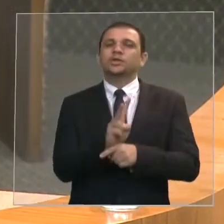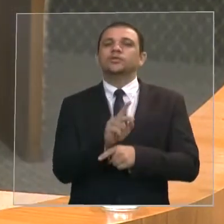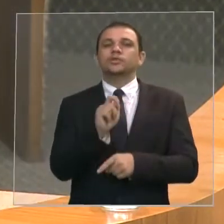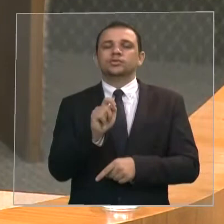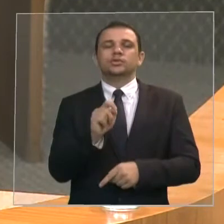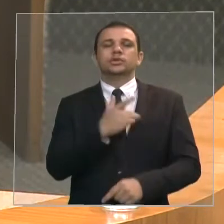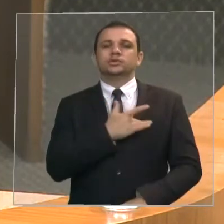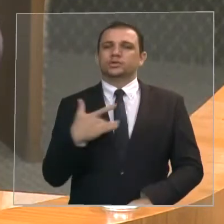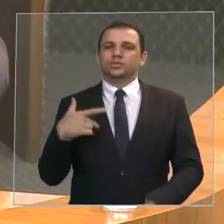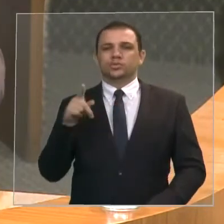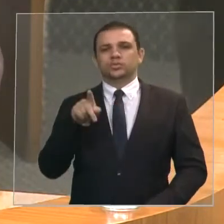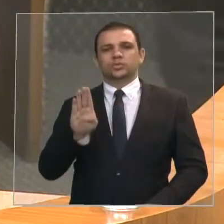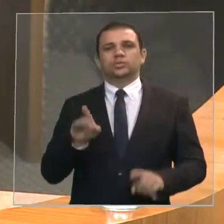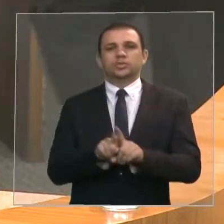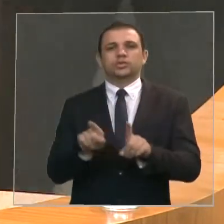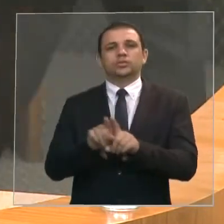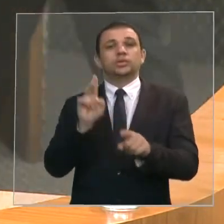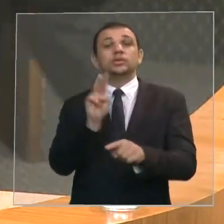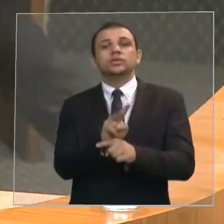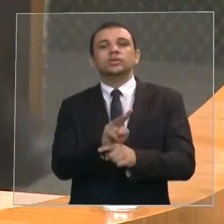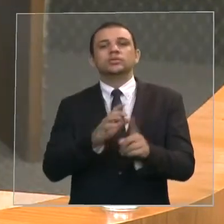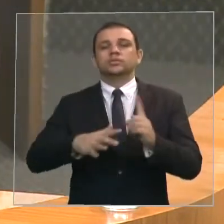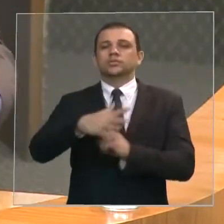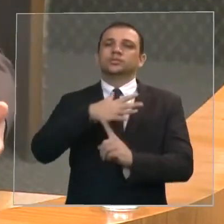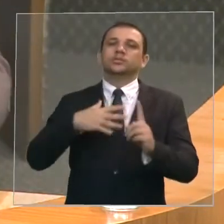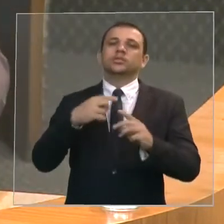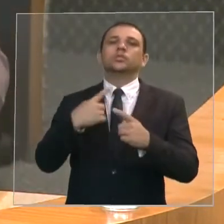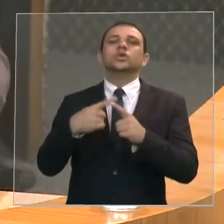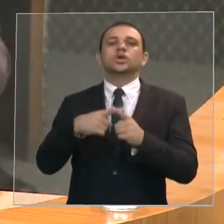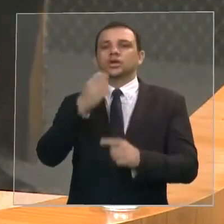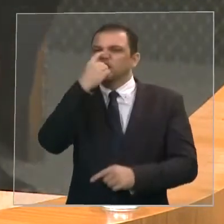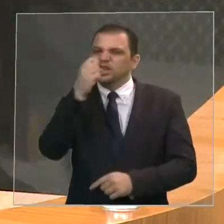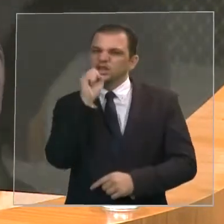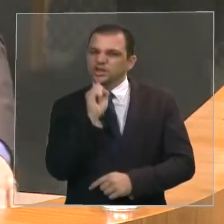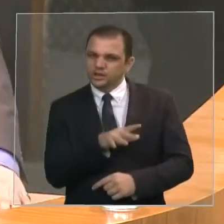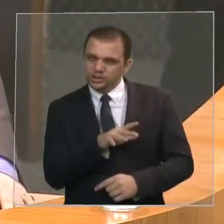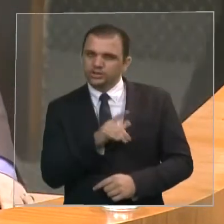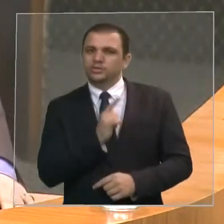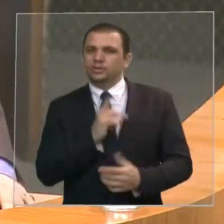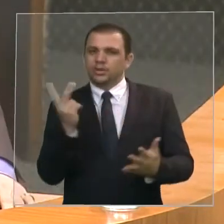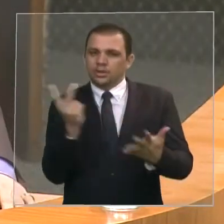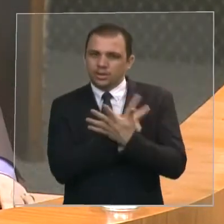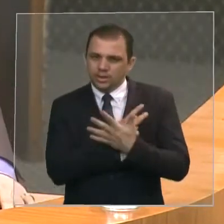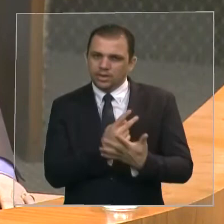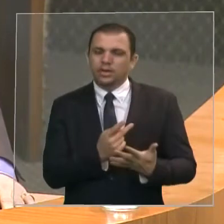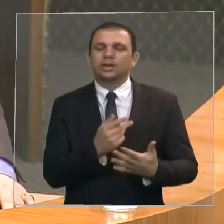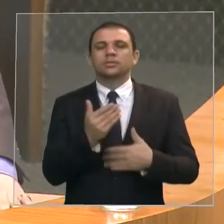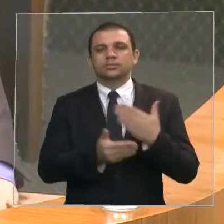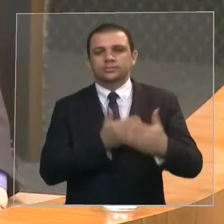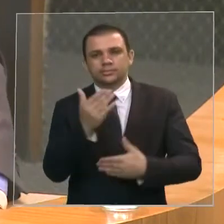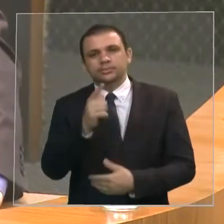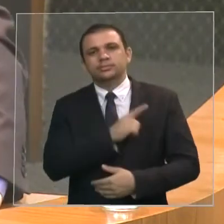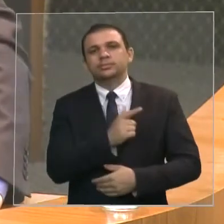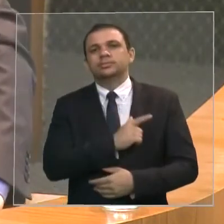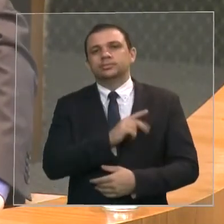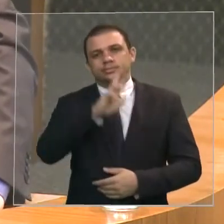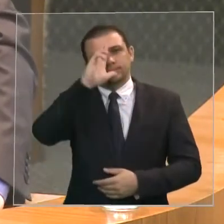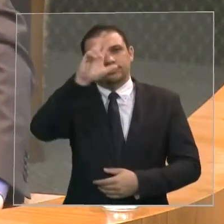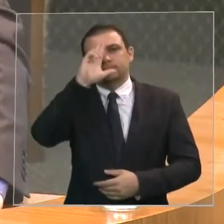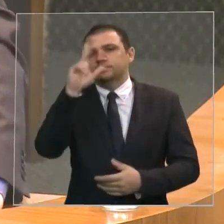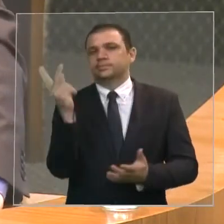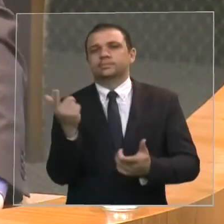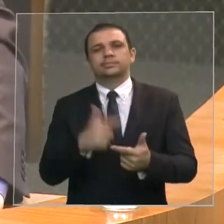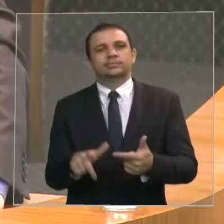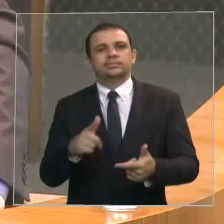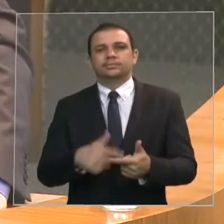pública, mas também em defesa do meio ambiente, porque esse lixo descartado de forma irregular, imprópria, ele causa sérios transtornos à saúde humana, como